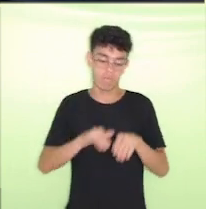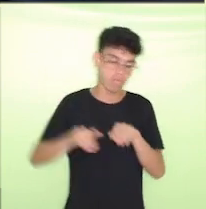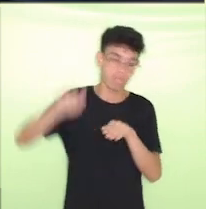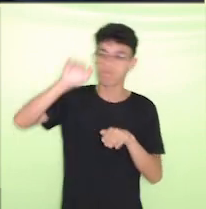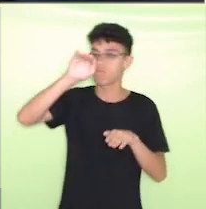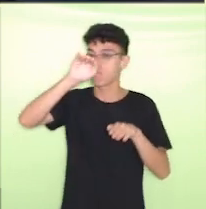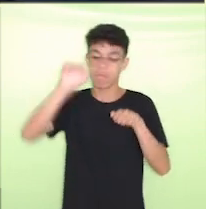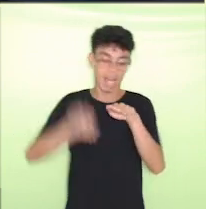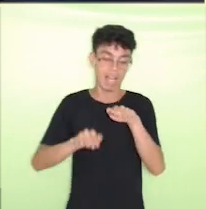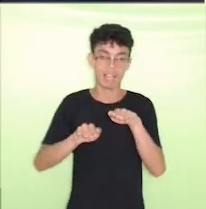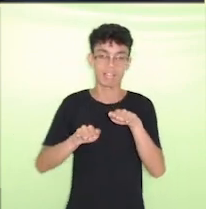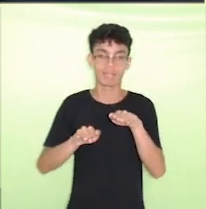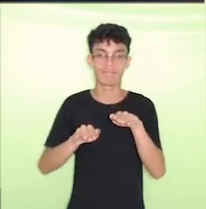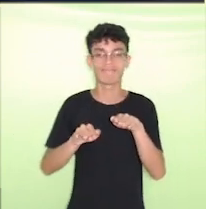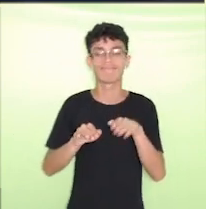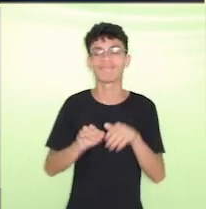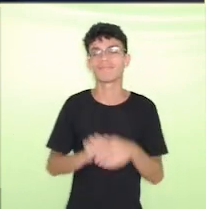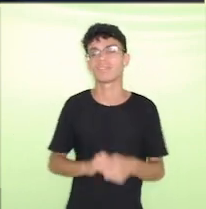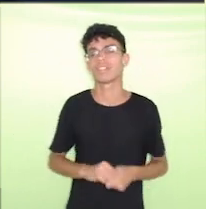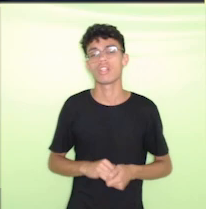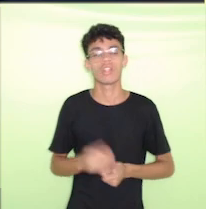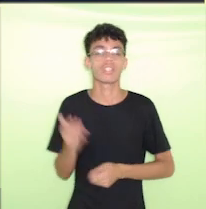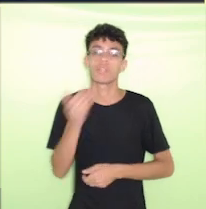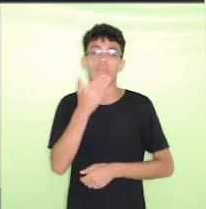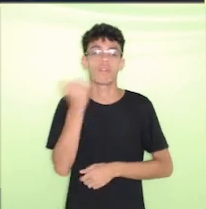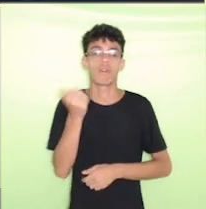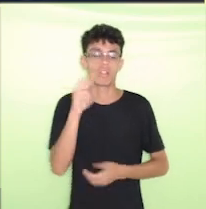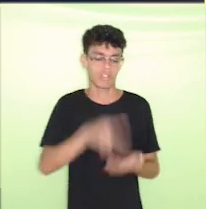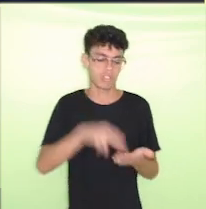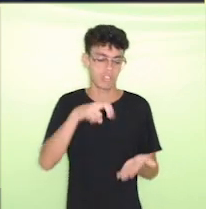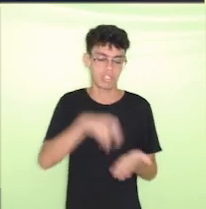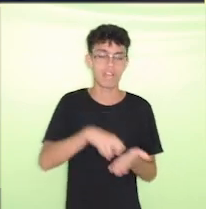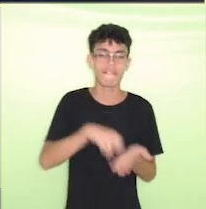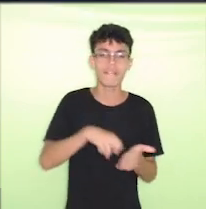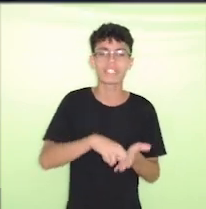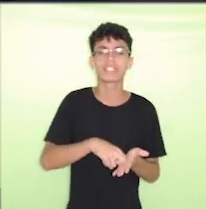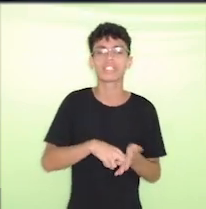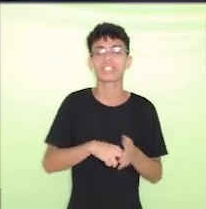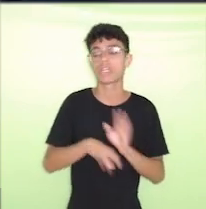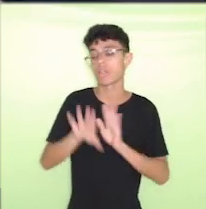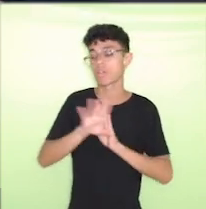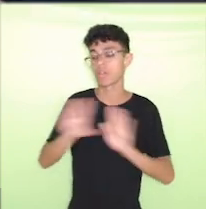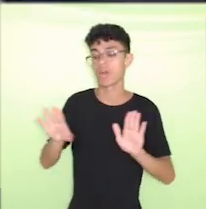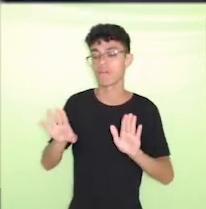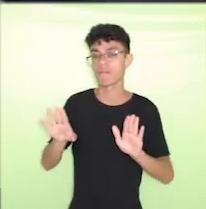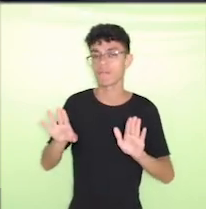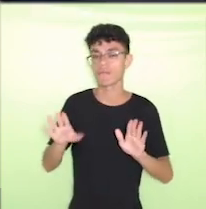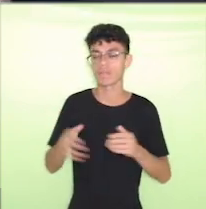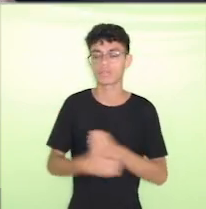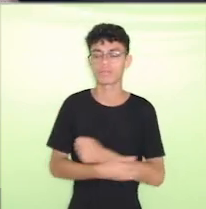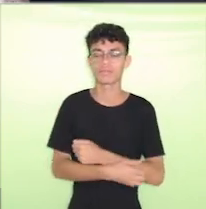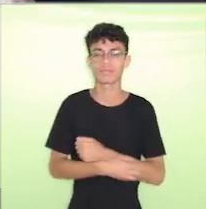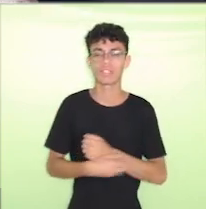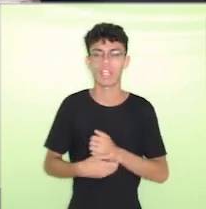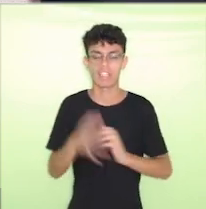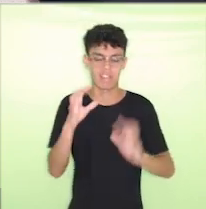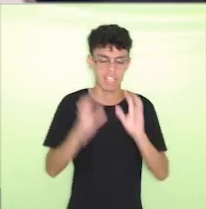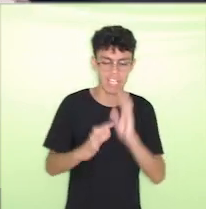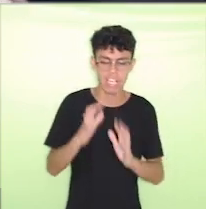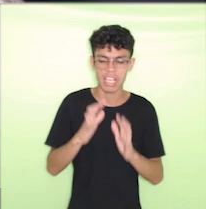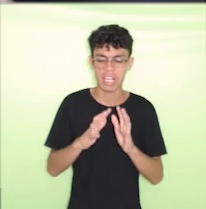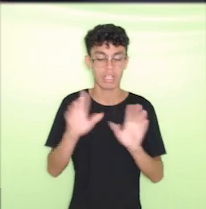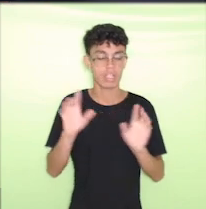superioridade. Não seria melhor castigá-la? Superintendente, essas batalhas não são ganhas